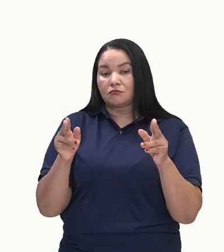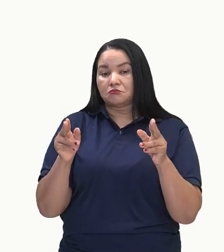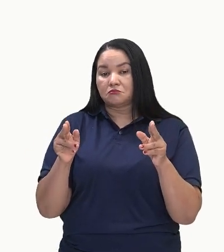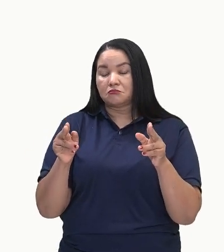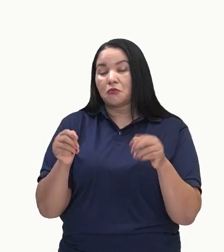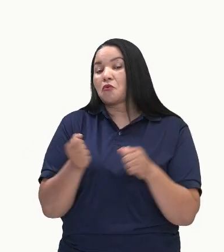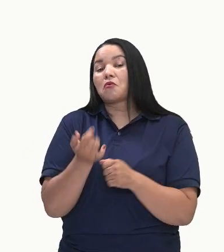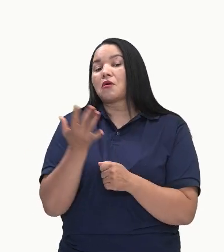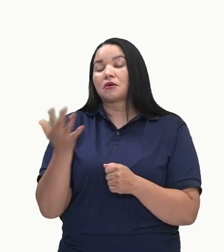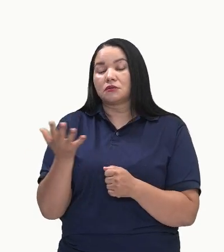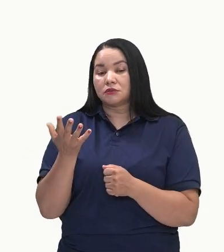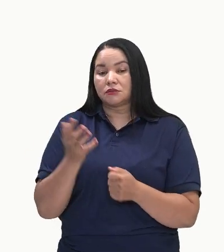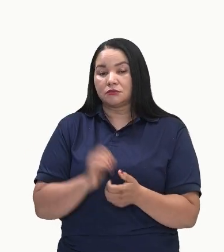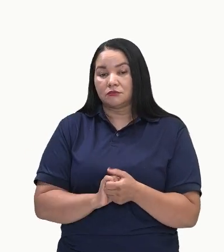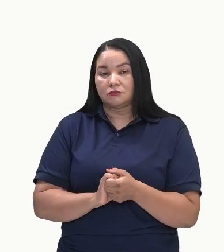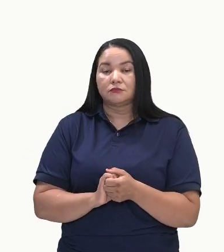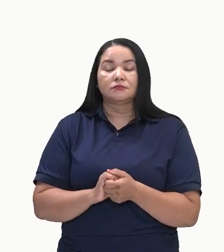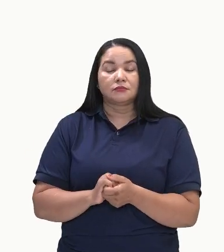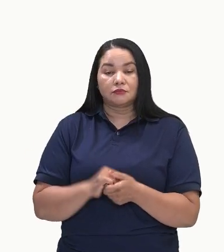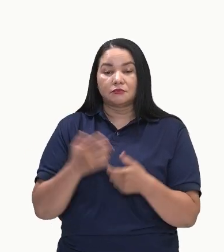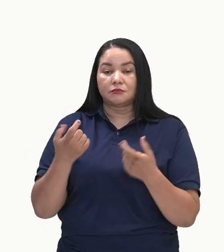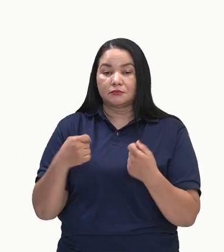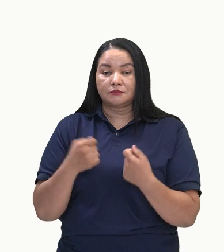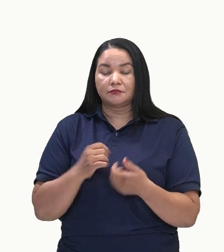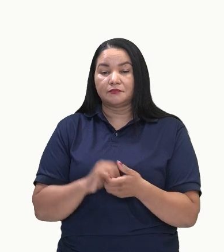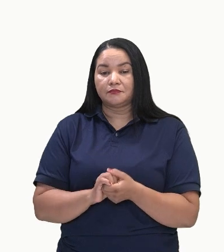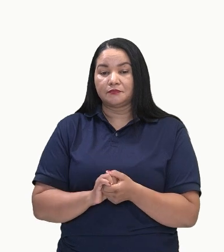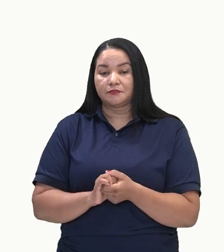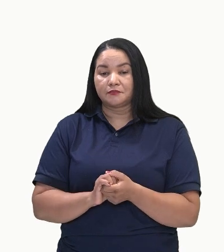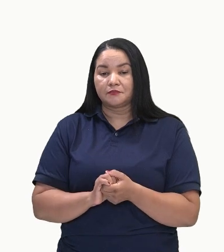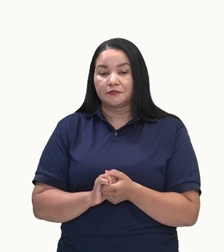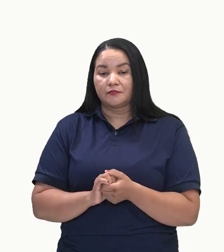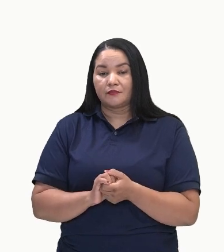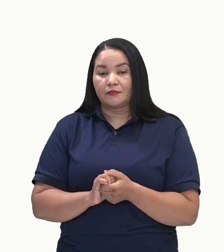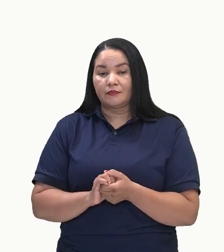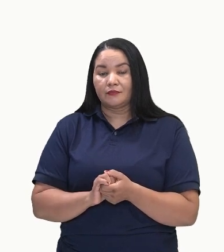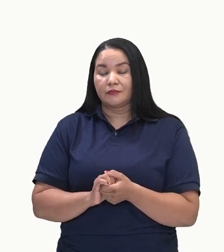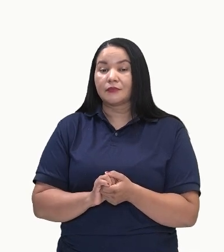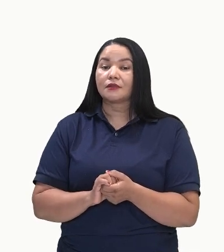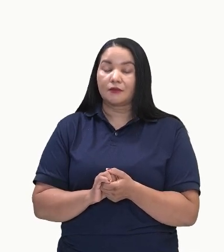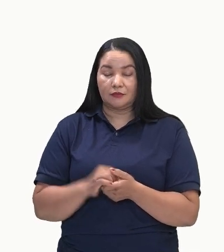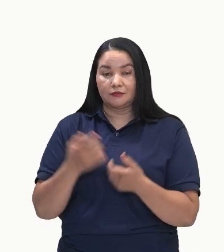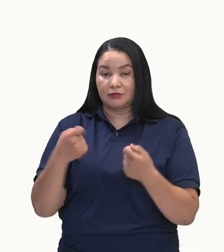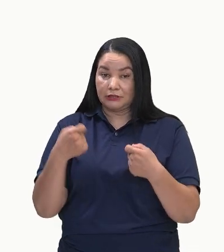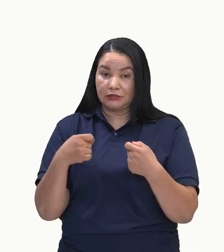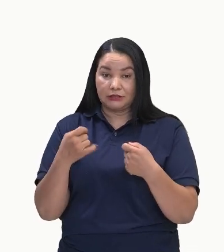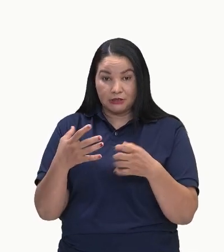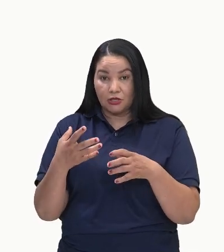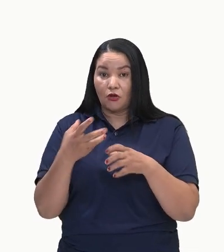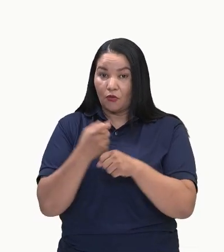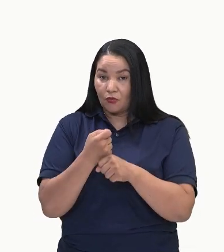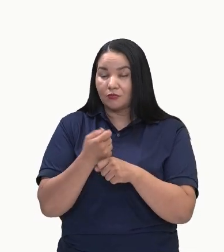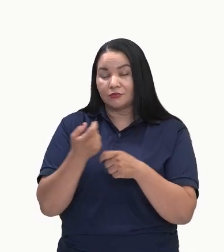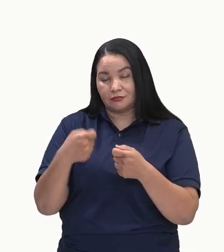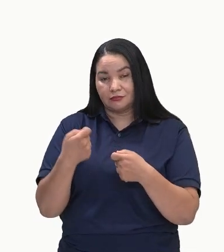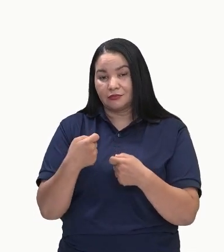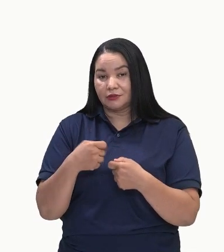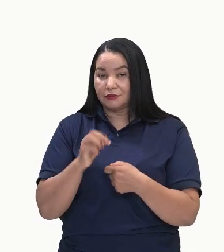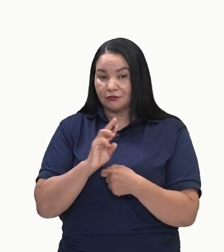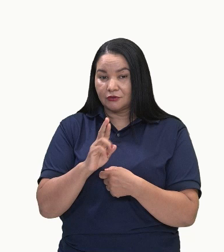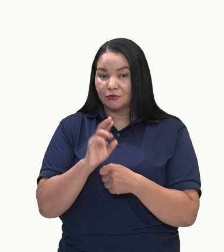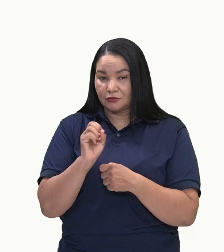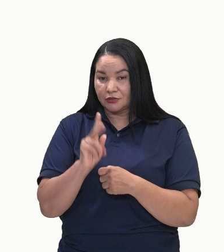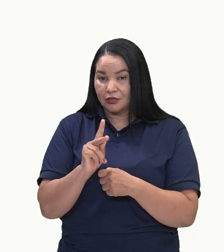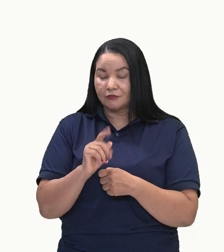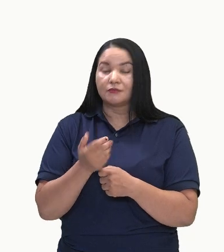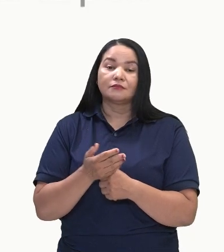atleta aqui de fora percorreu ao dar 5 voltas. É esse cálculo, essa resposta que nós temos que dar. Então vamos